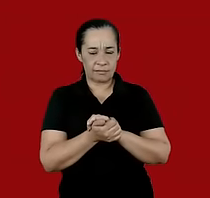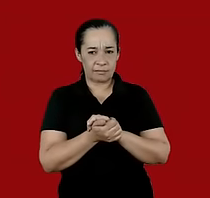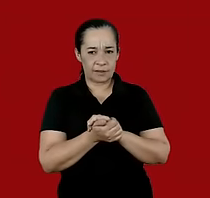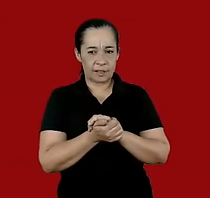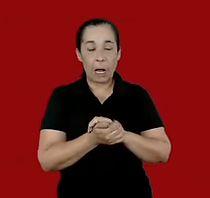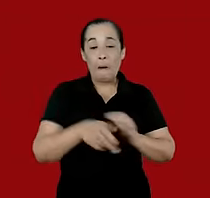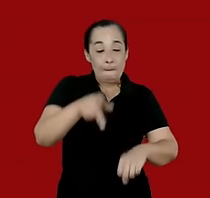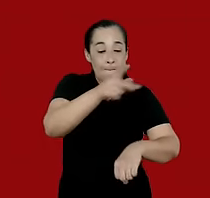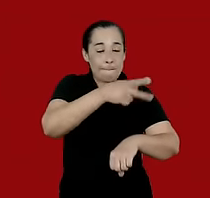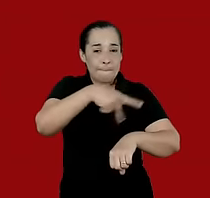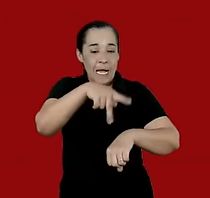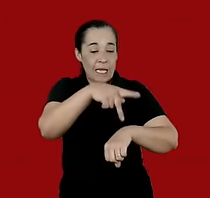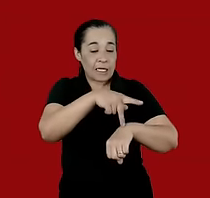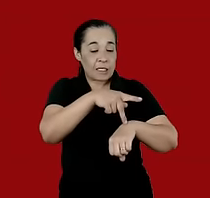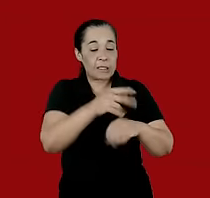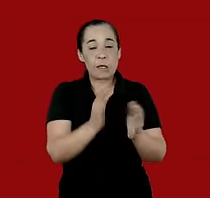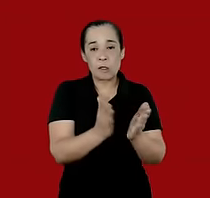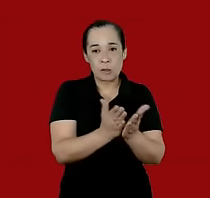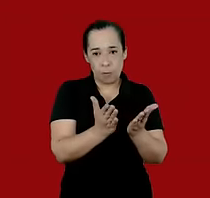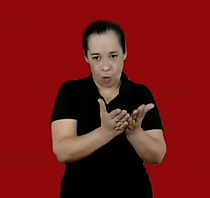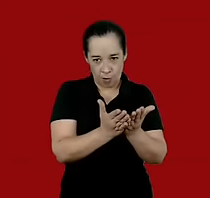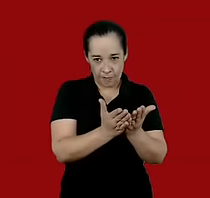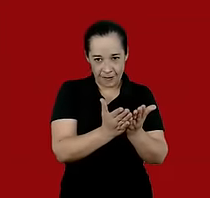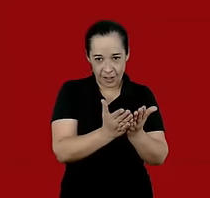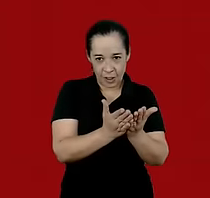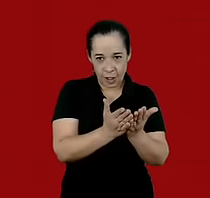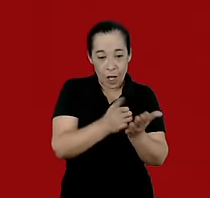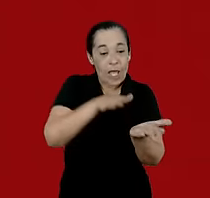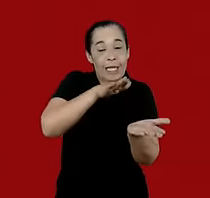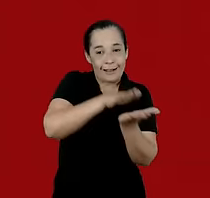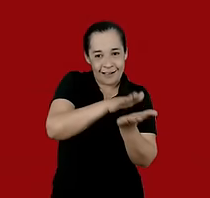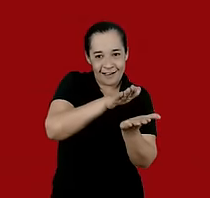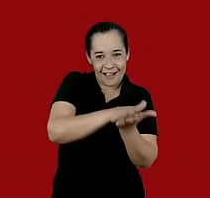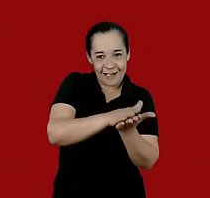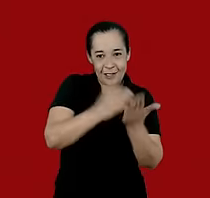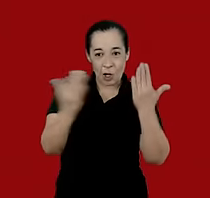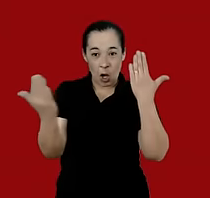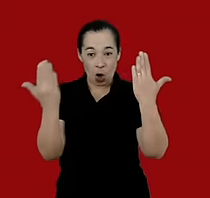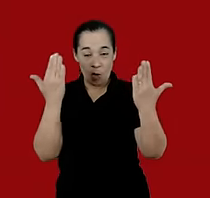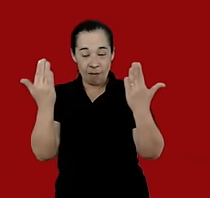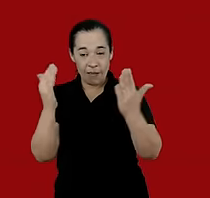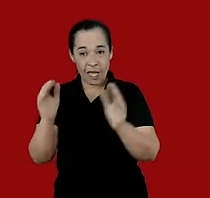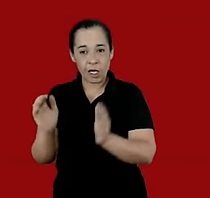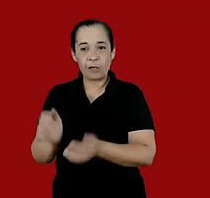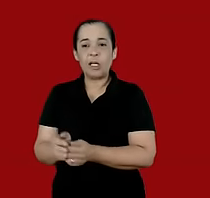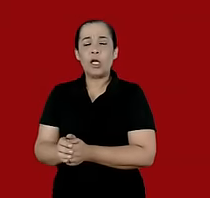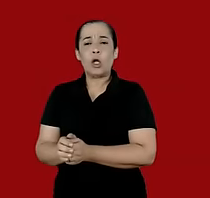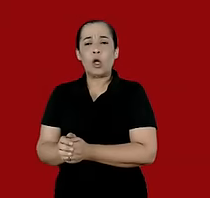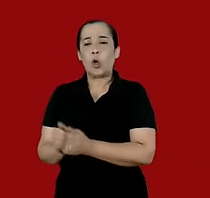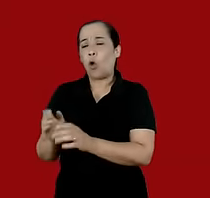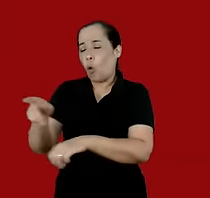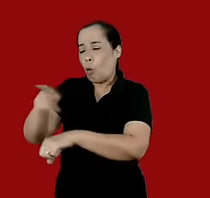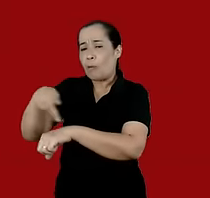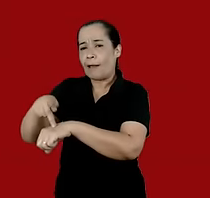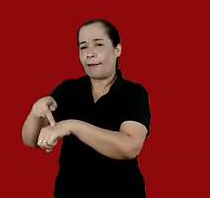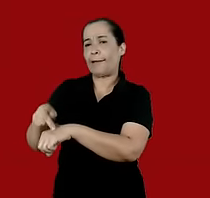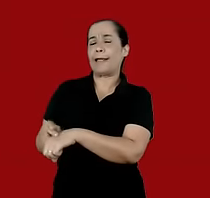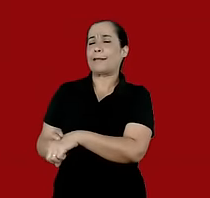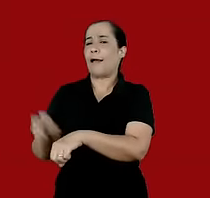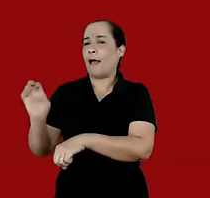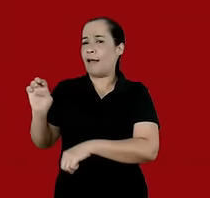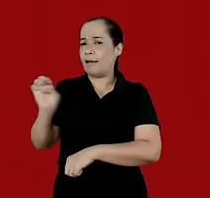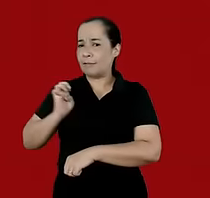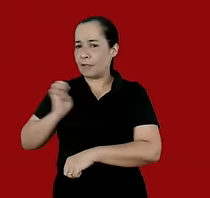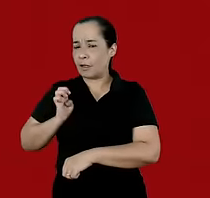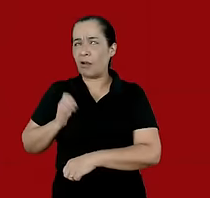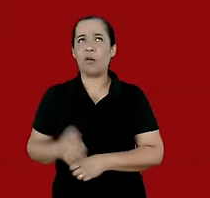custo de dívida e a verdade a gente tem né esse quando a gente faz aquela análise que os americanos gostam de fazer de US and proceeds que é da onde vem o dinheiro